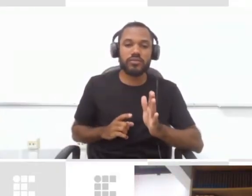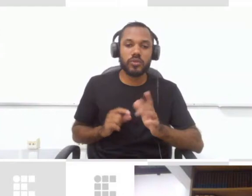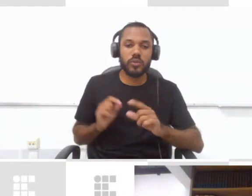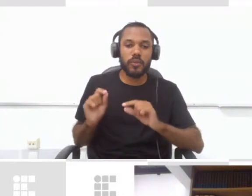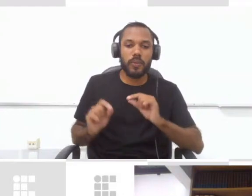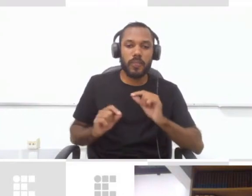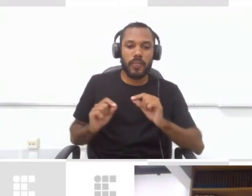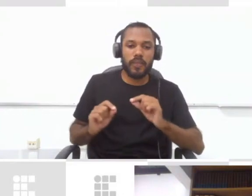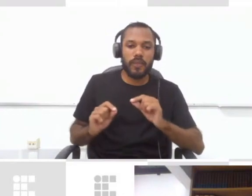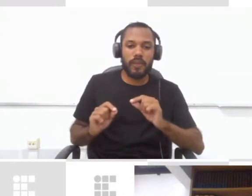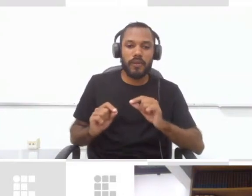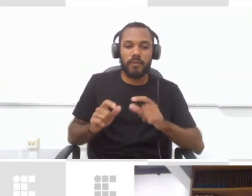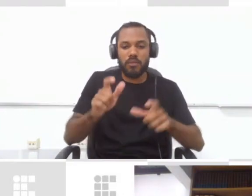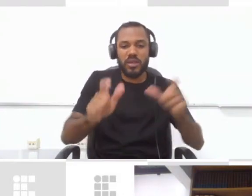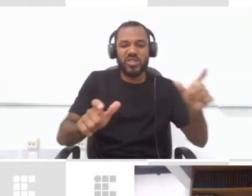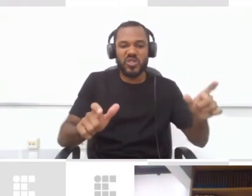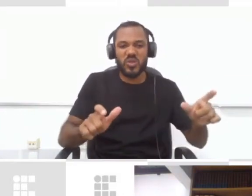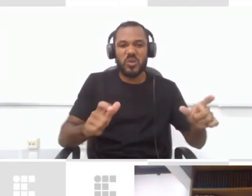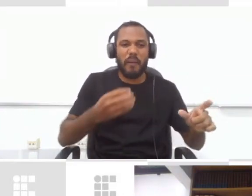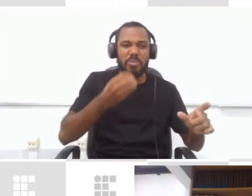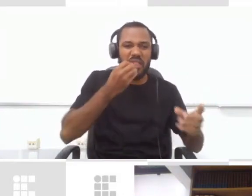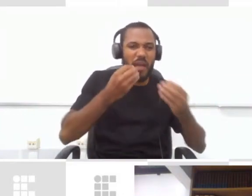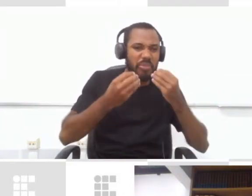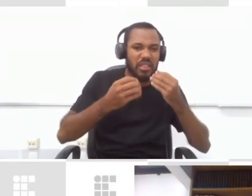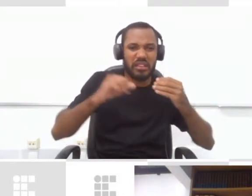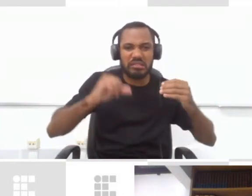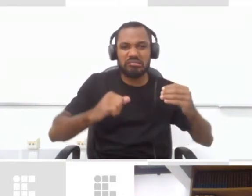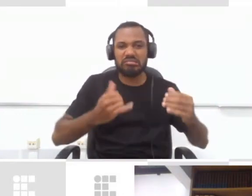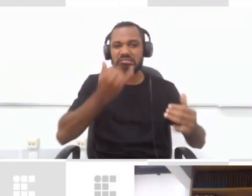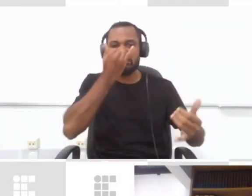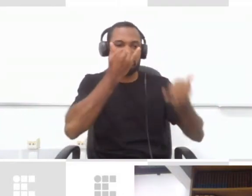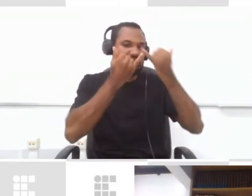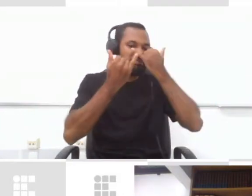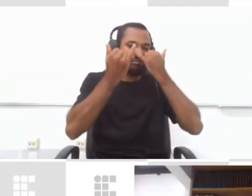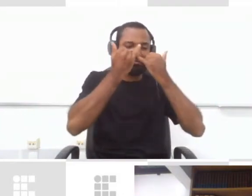da insegurança alimentar excepcional. A partir de